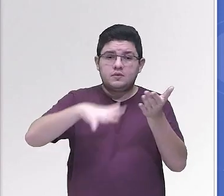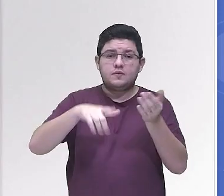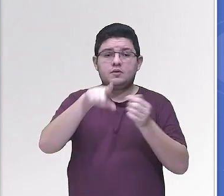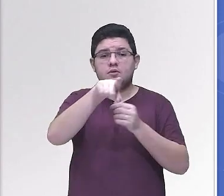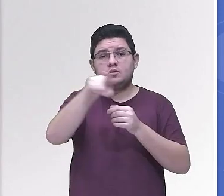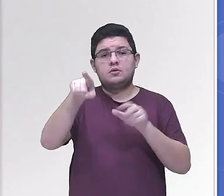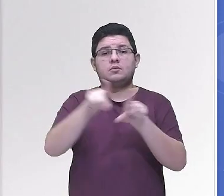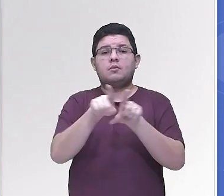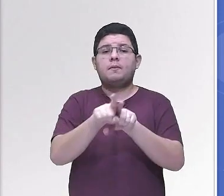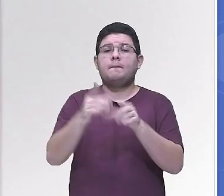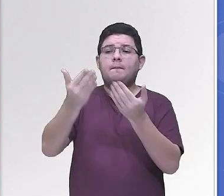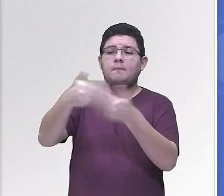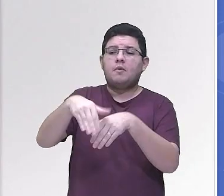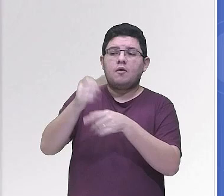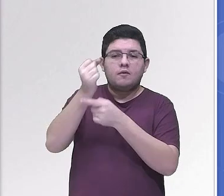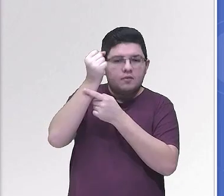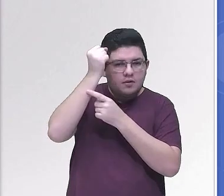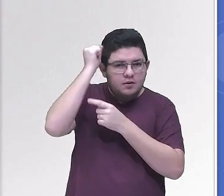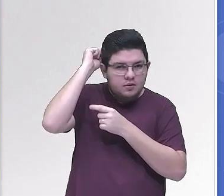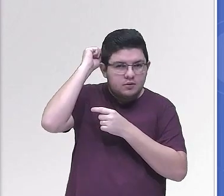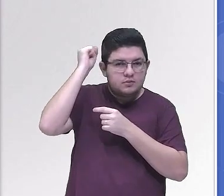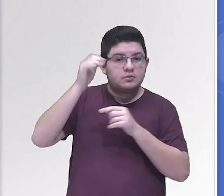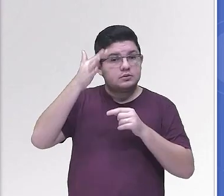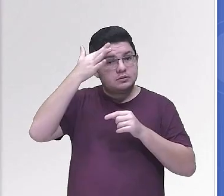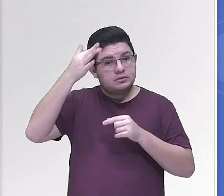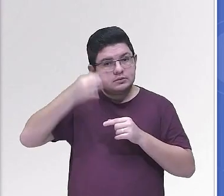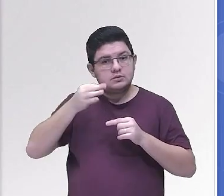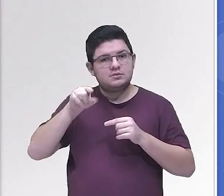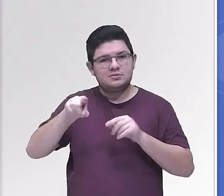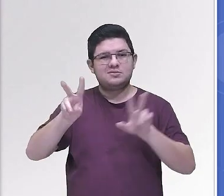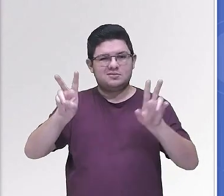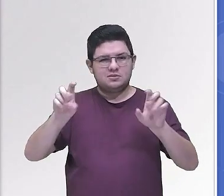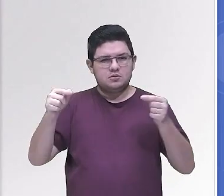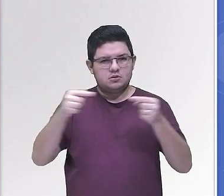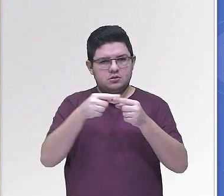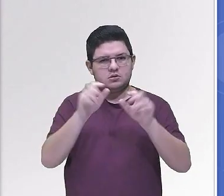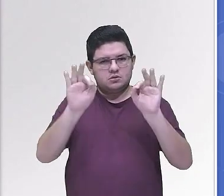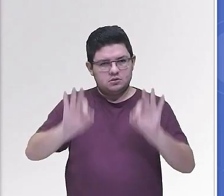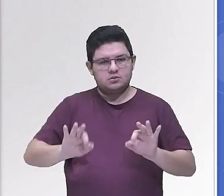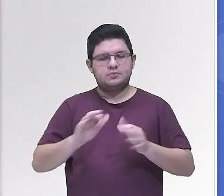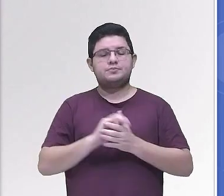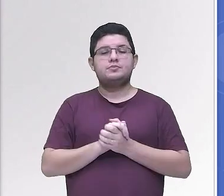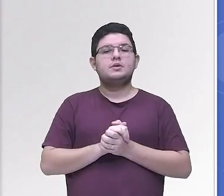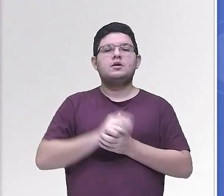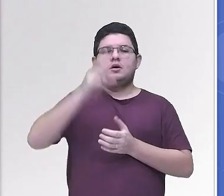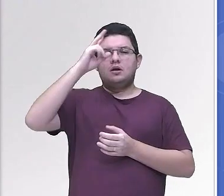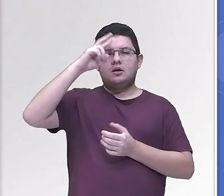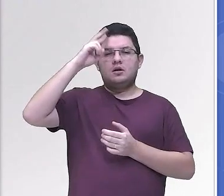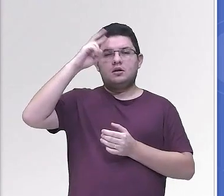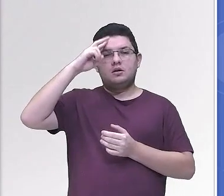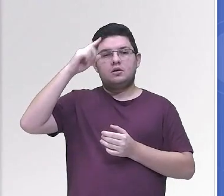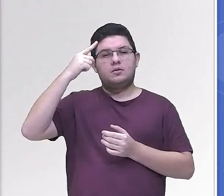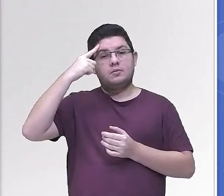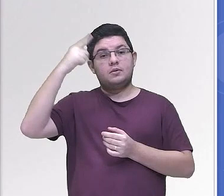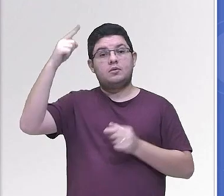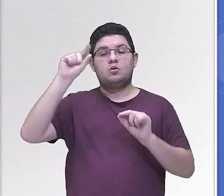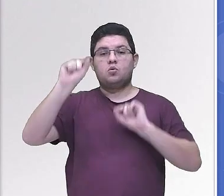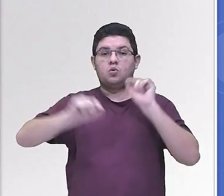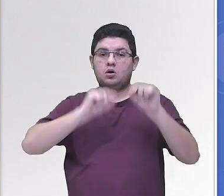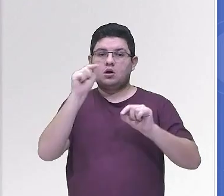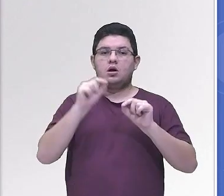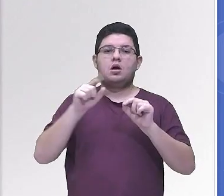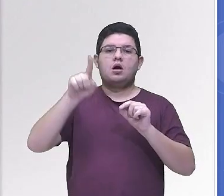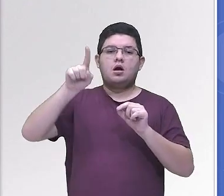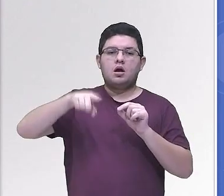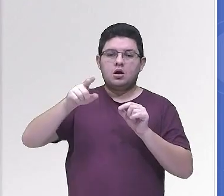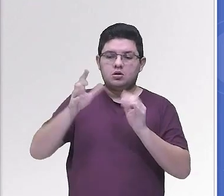de vestibular, com certeza cai. E quando eu digo naquela ideia, né, de que a filosofia ela é de conjunto, eu tenho que tomar